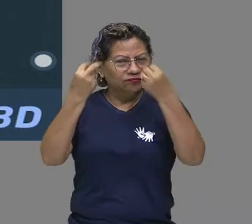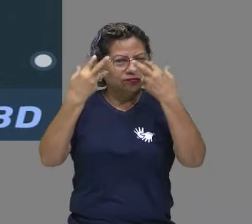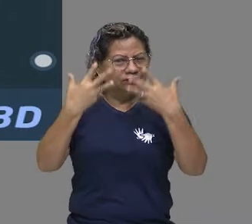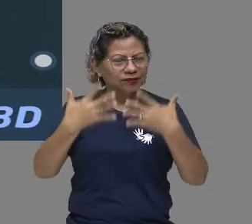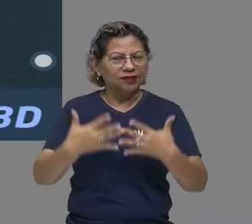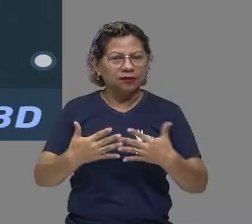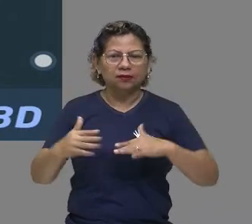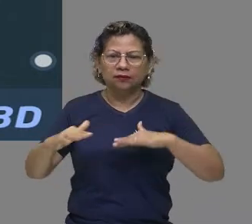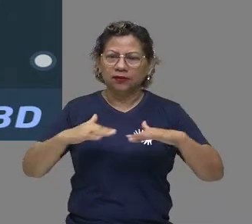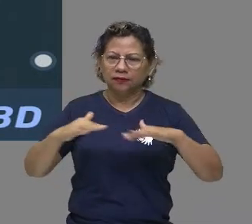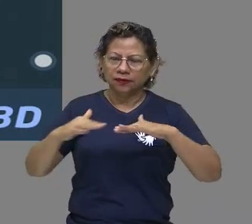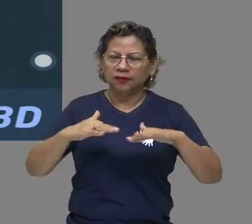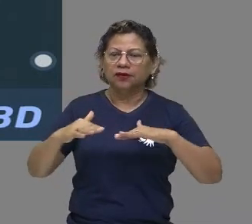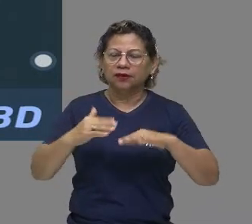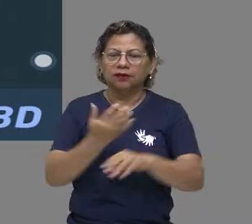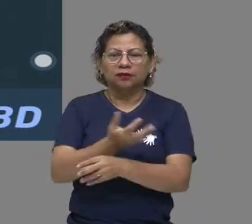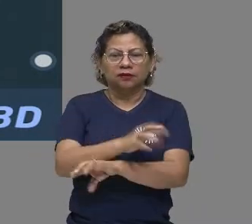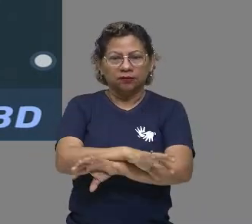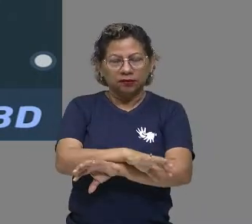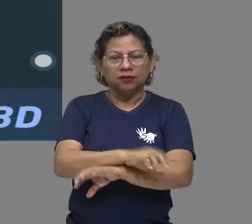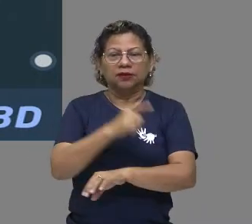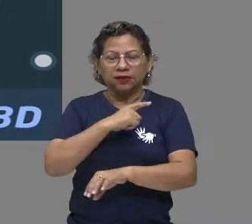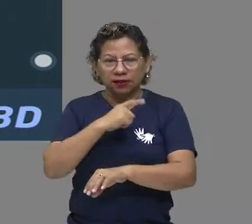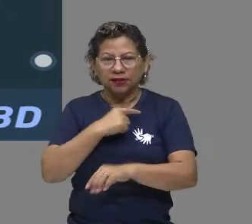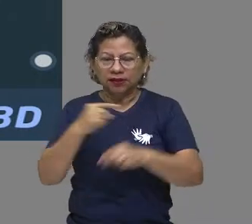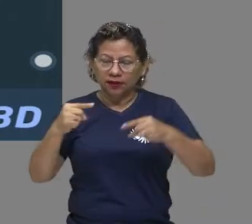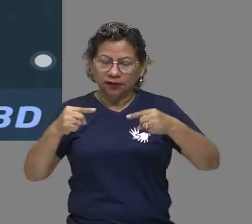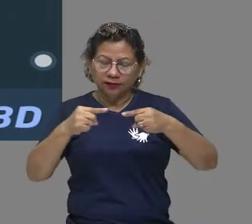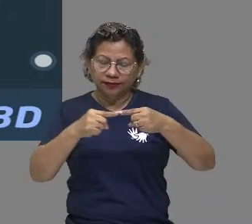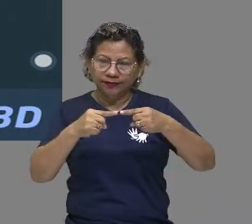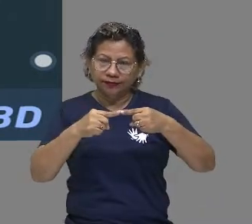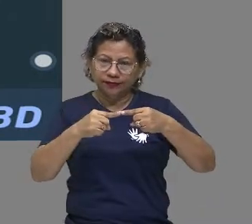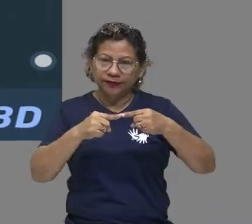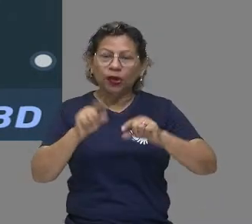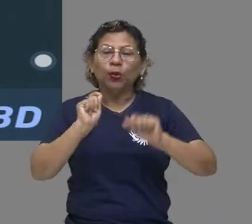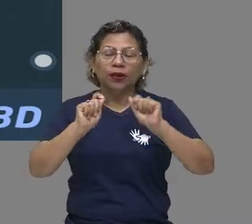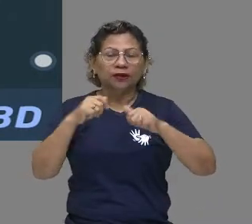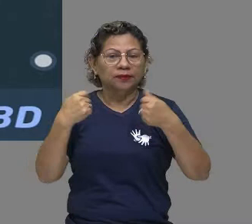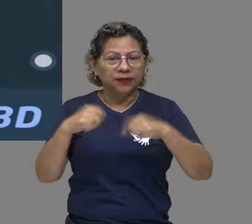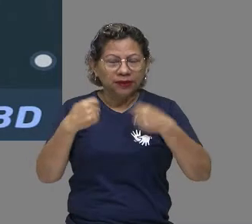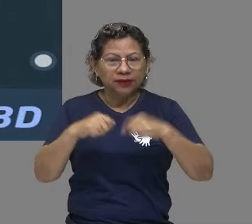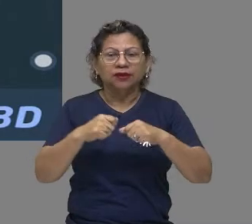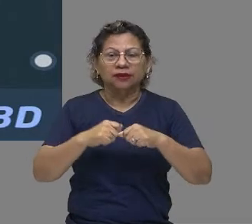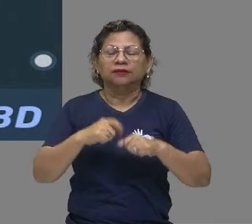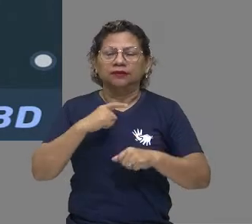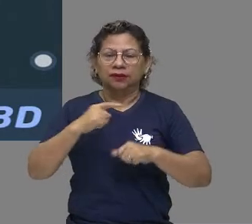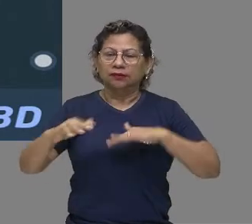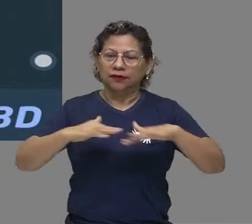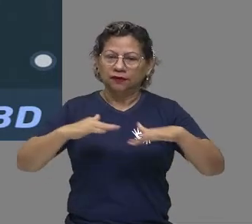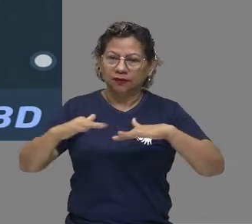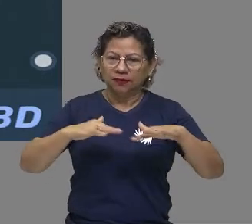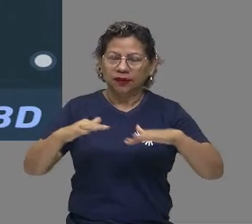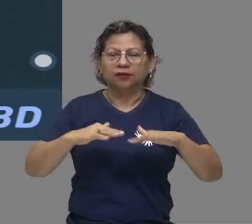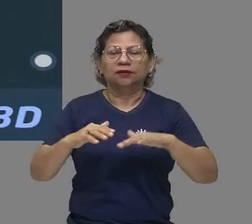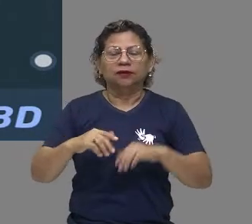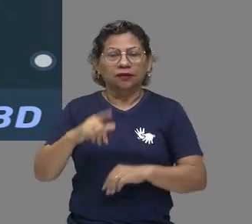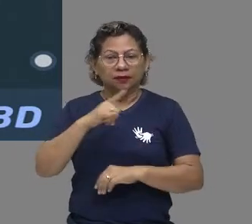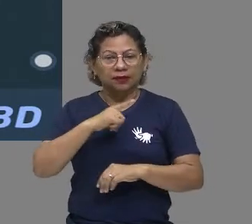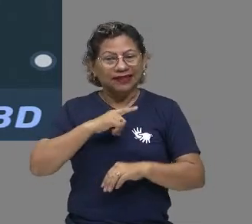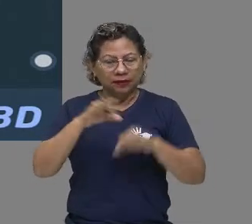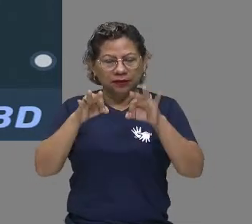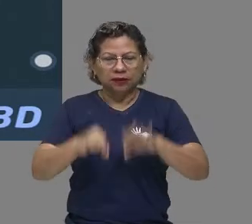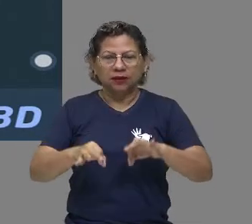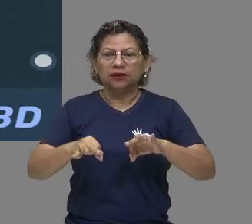esquelético os ossos eles estão interligados e eles precisam o que se movimentar E aí para realizar essa